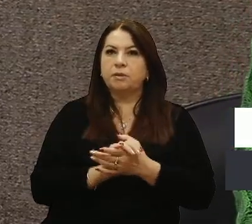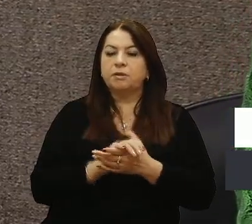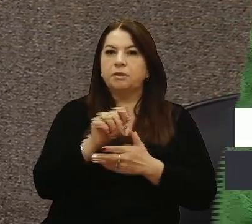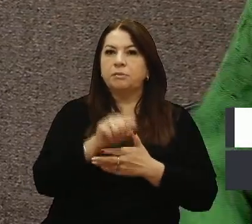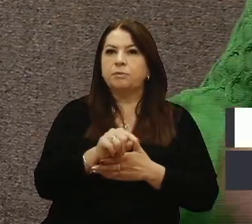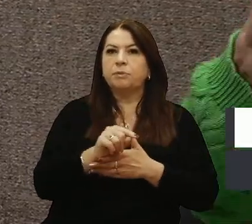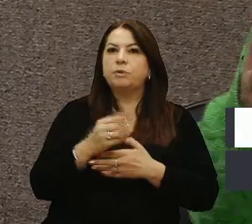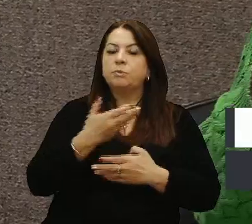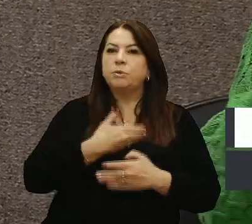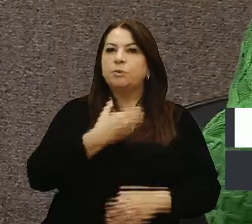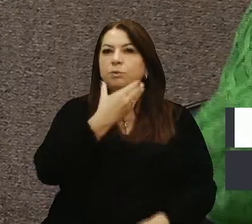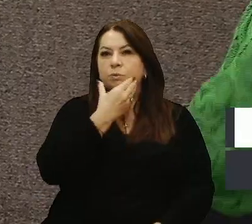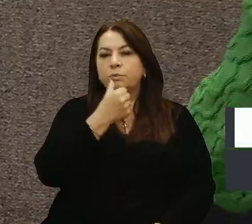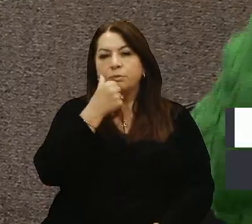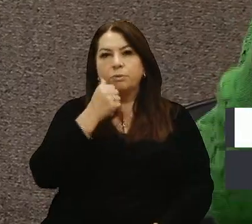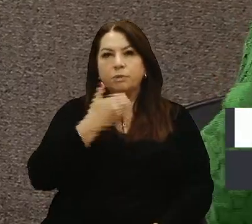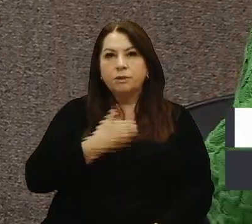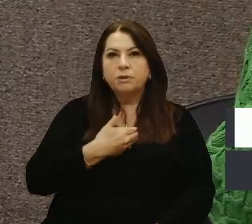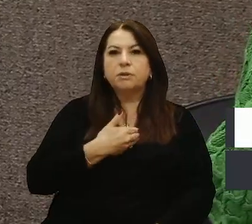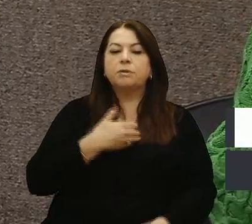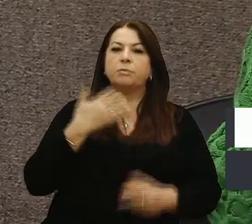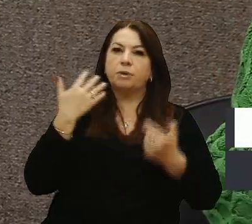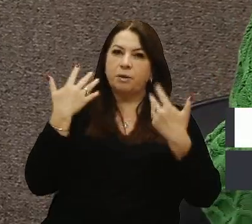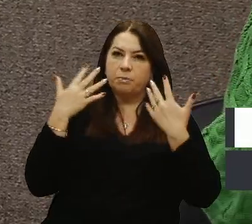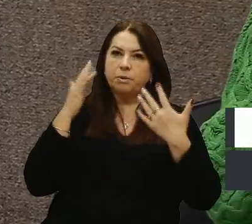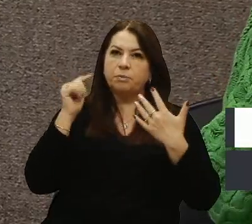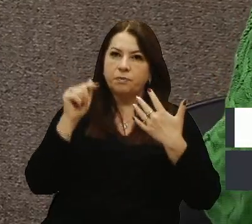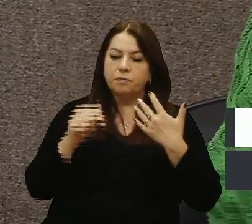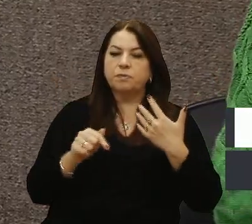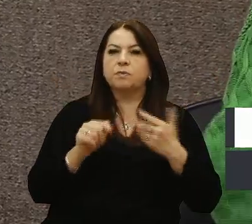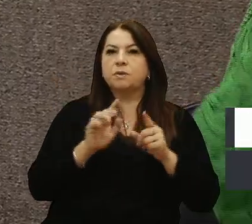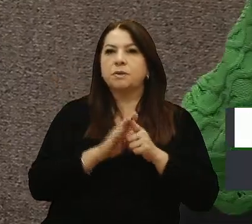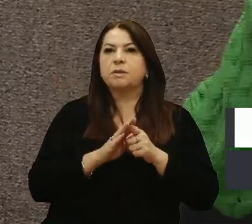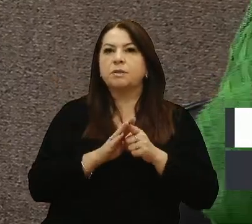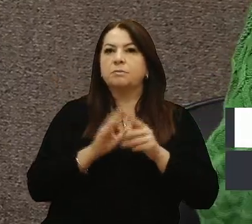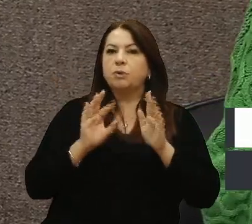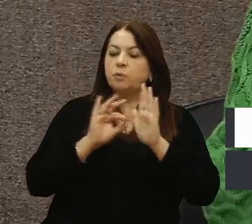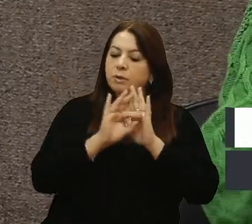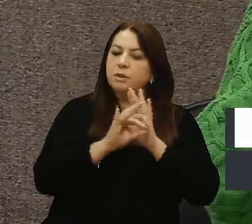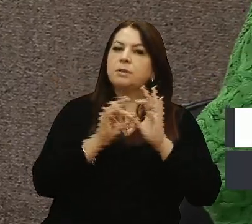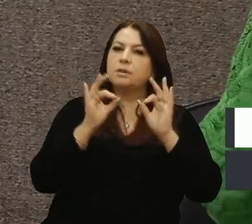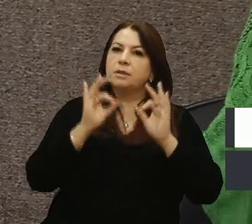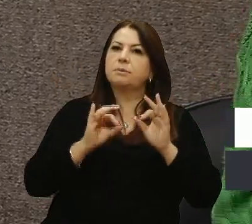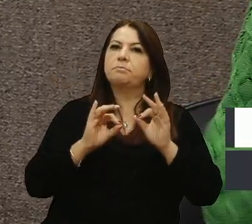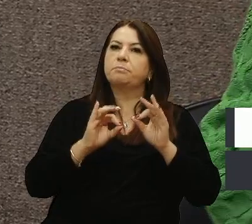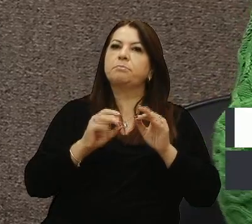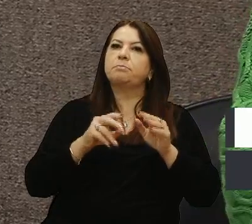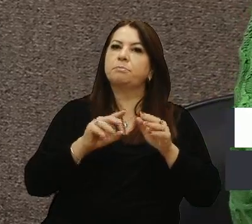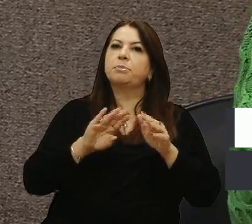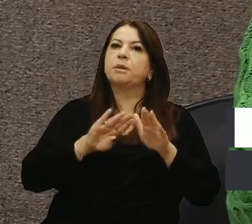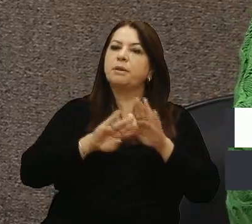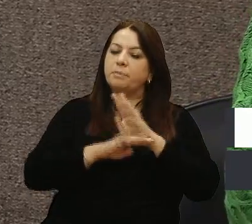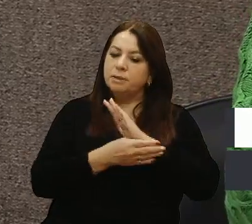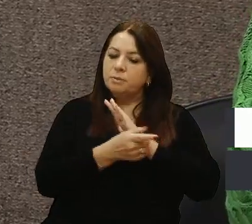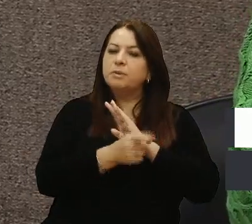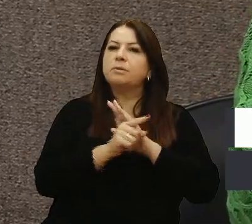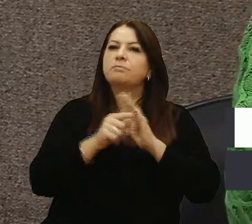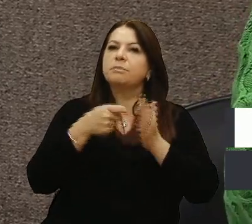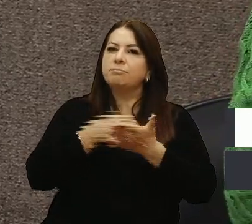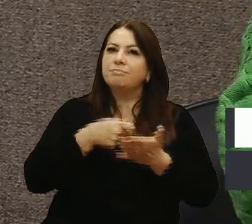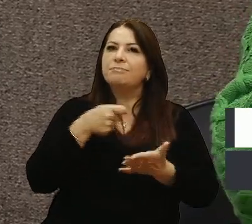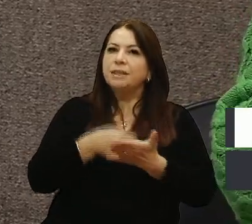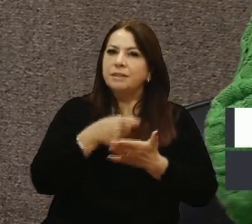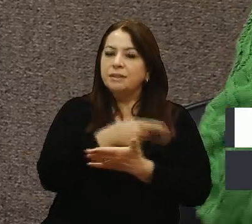amigas, muitos amigos lá ontem. Então, parabéns para vocês, assim, pela coerência, pela resiliência, pelo trabalho, né, pela